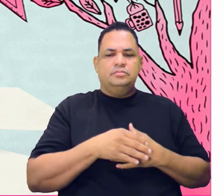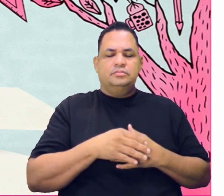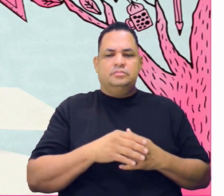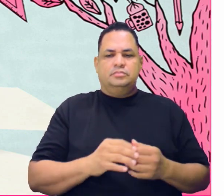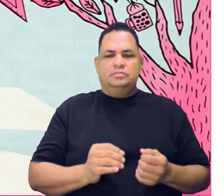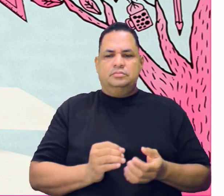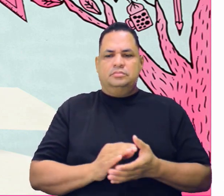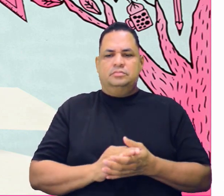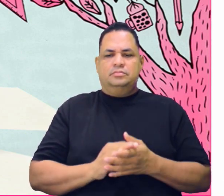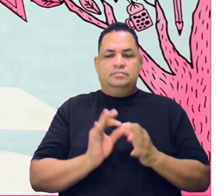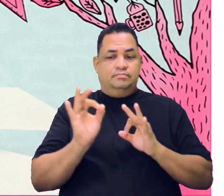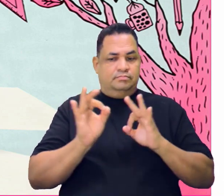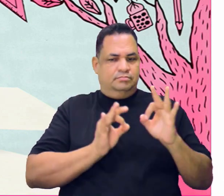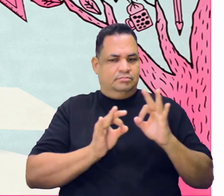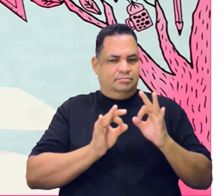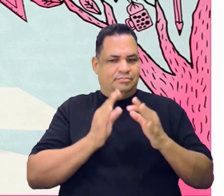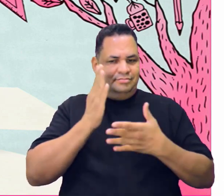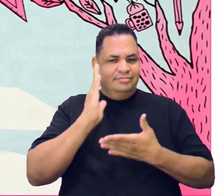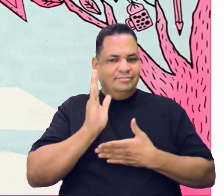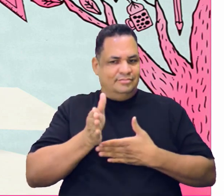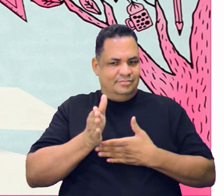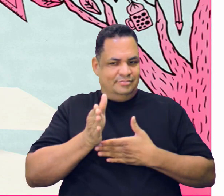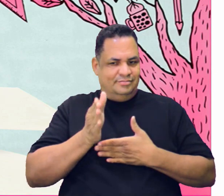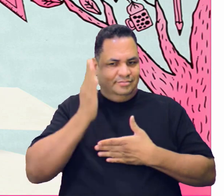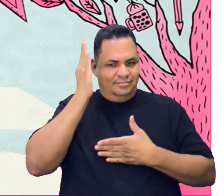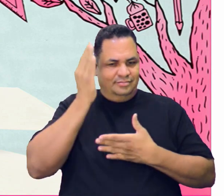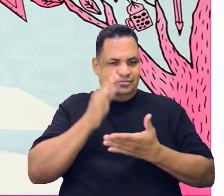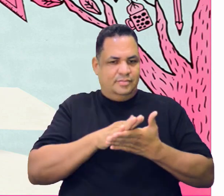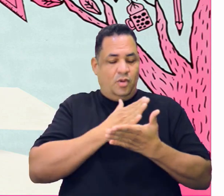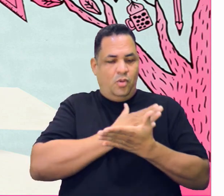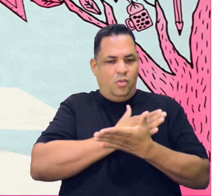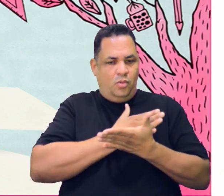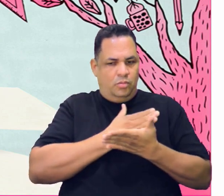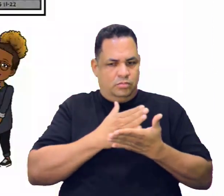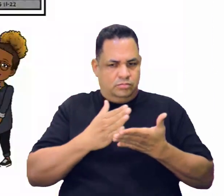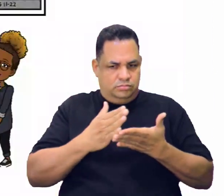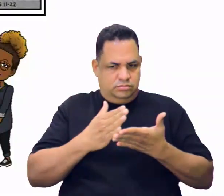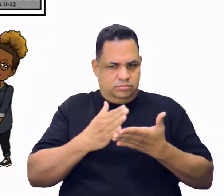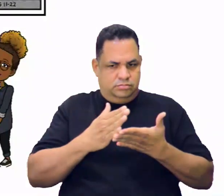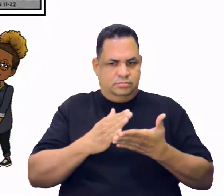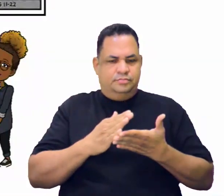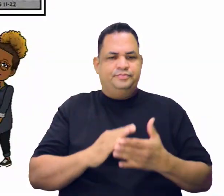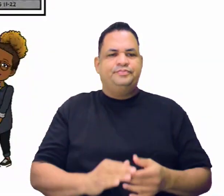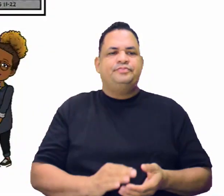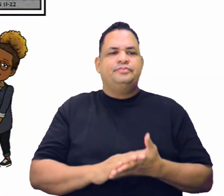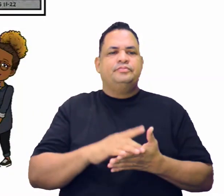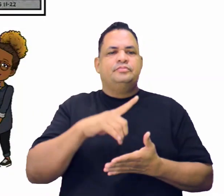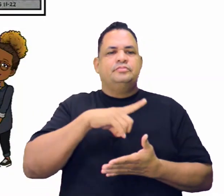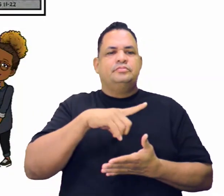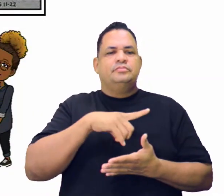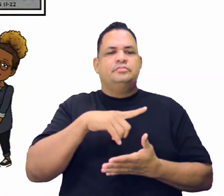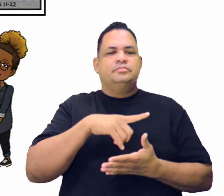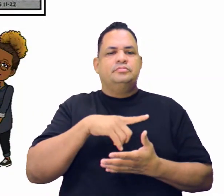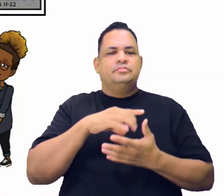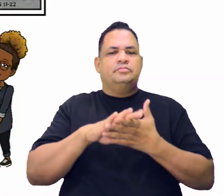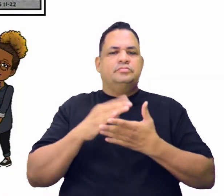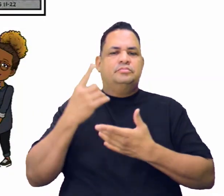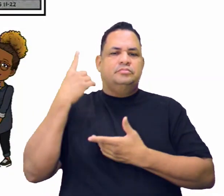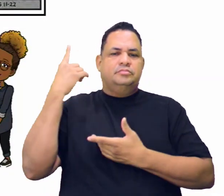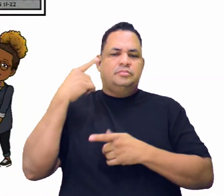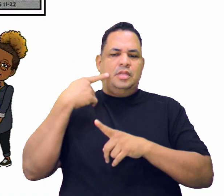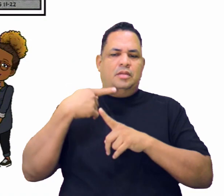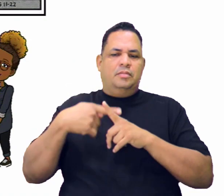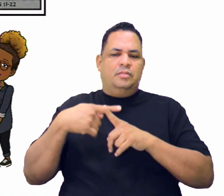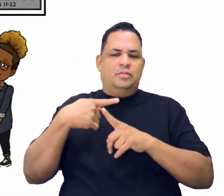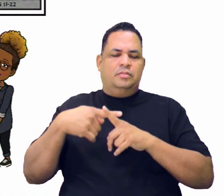Certo? Preparados? Então, vamos começar. Aqui eu tenho, amado, o